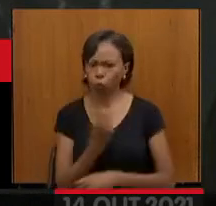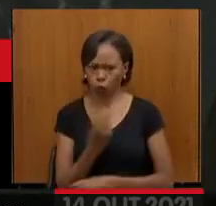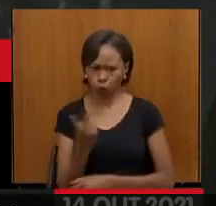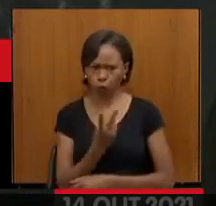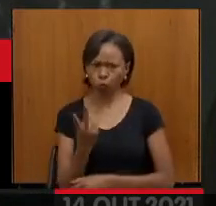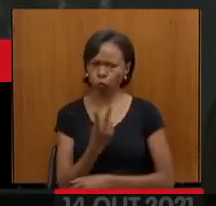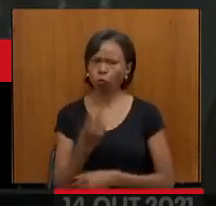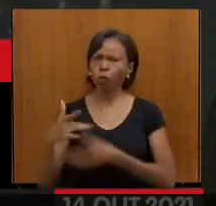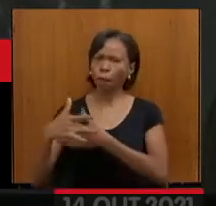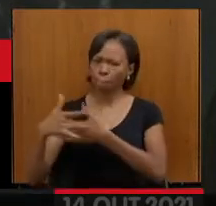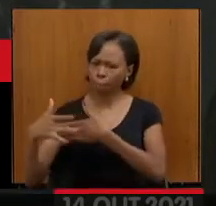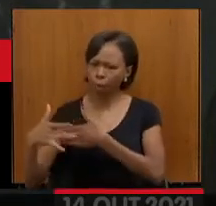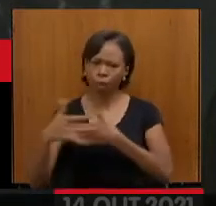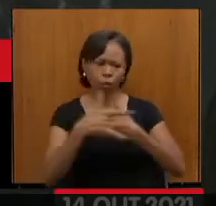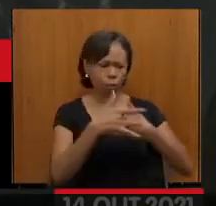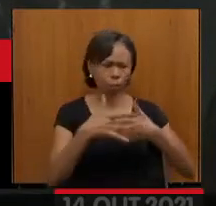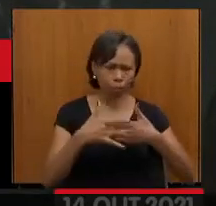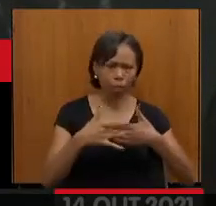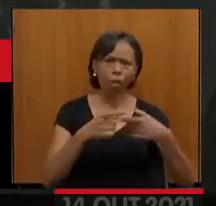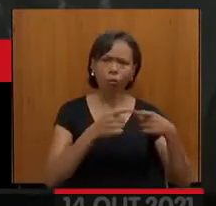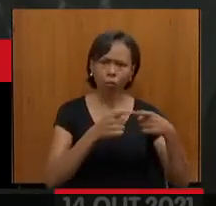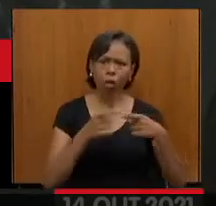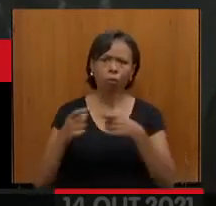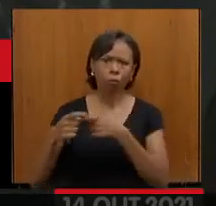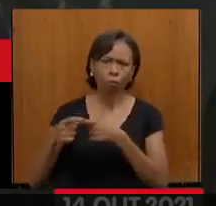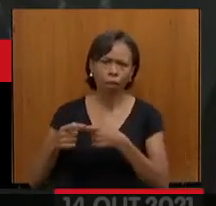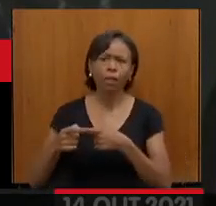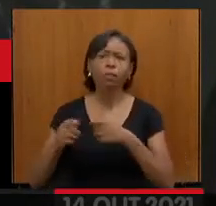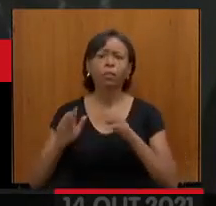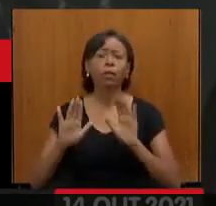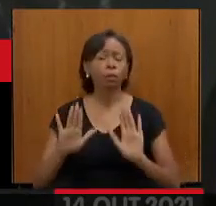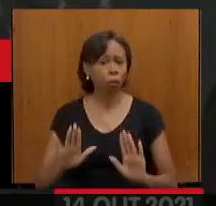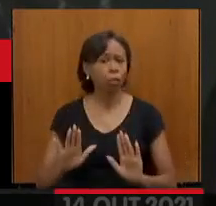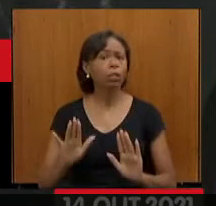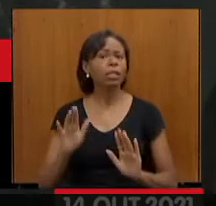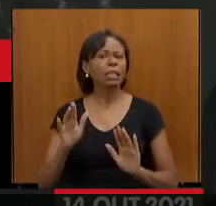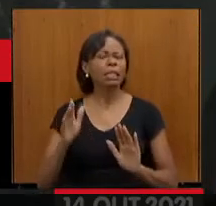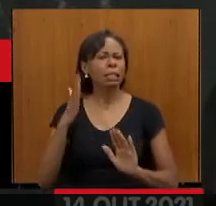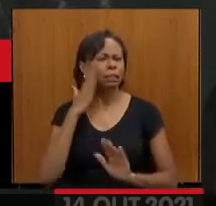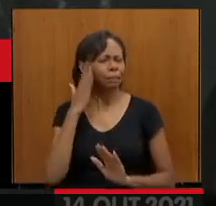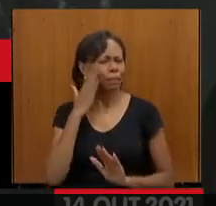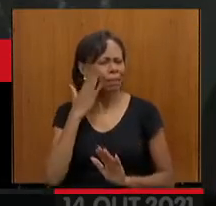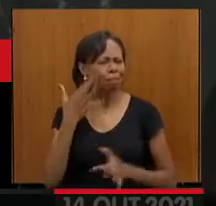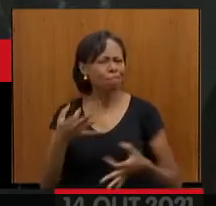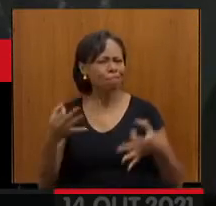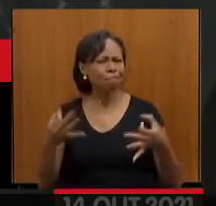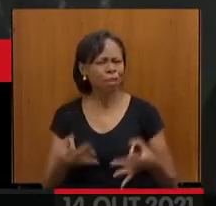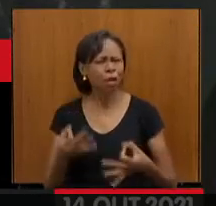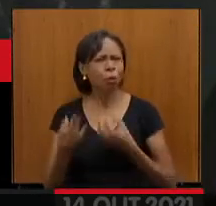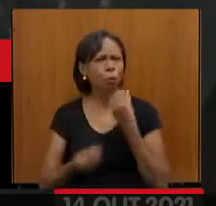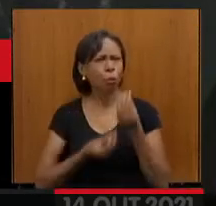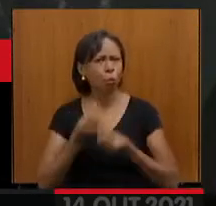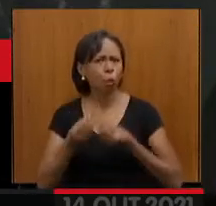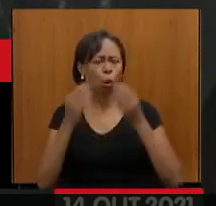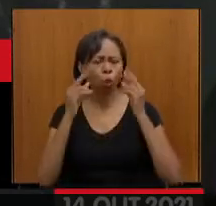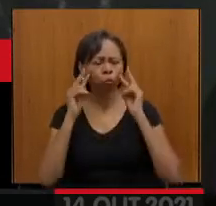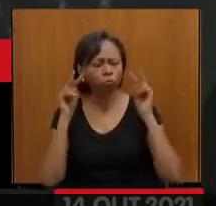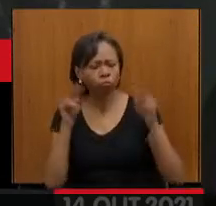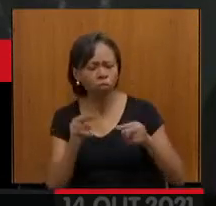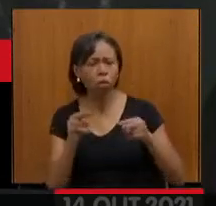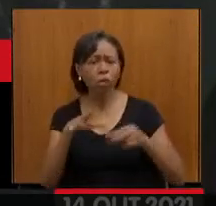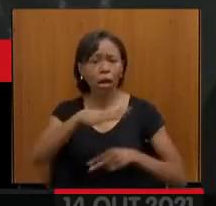como médica que é a senhora, a senhora vê com muita propriedade a saúde pública,